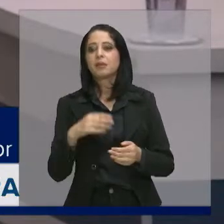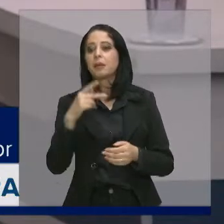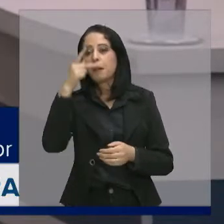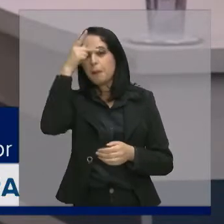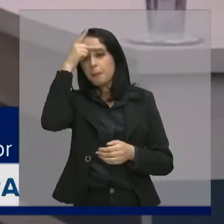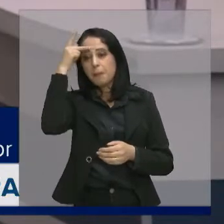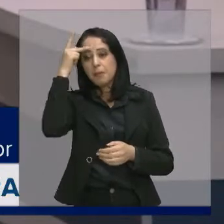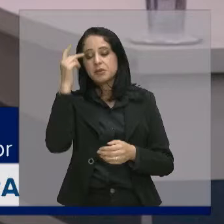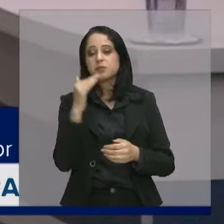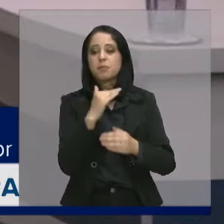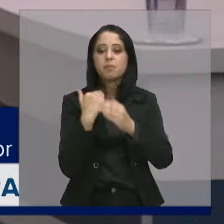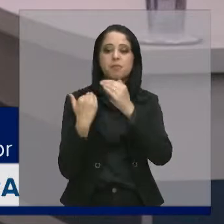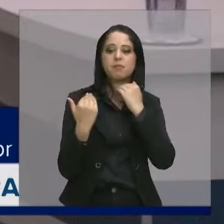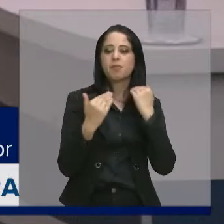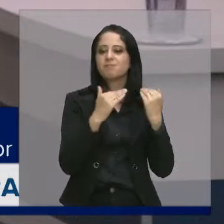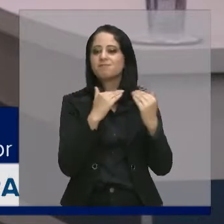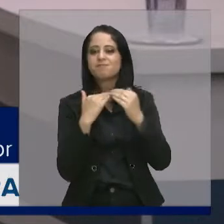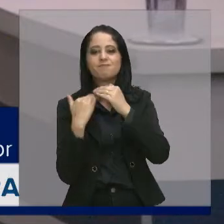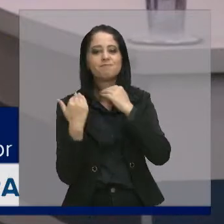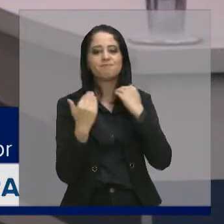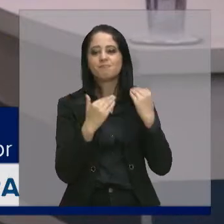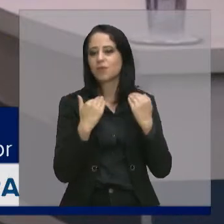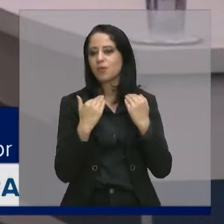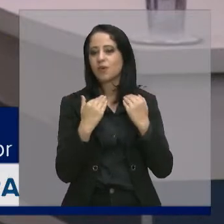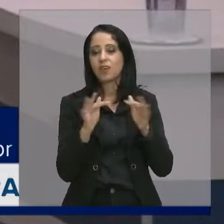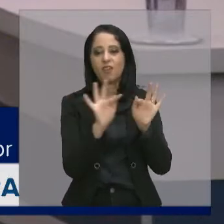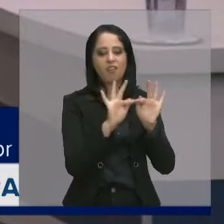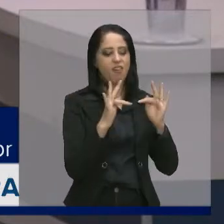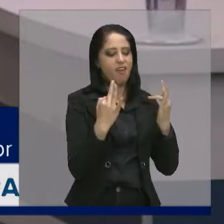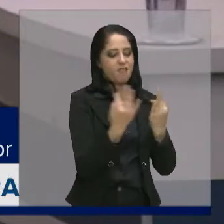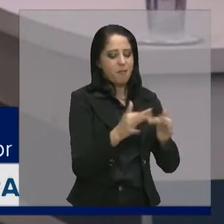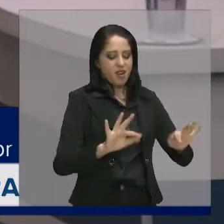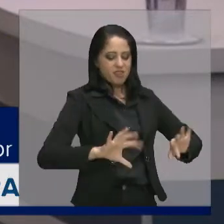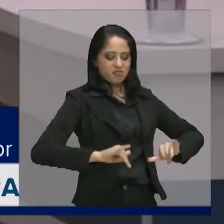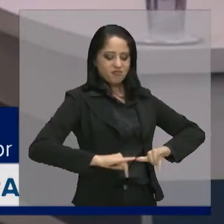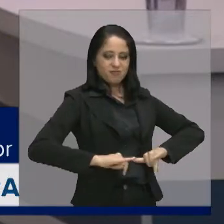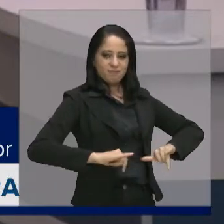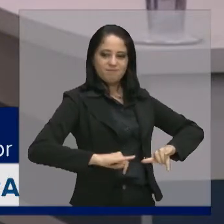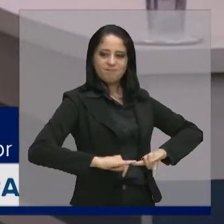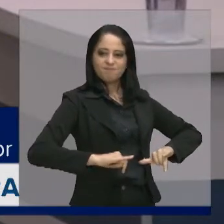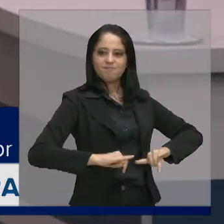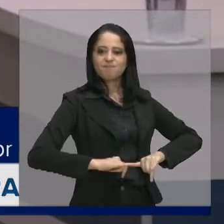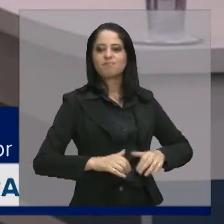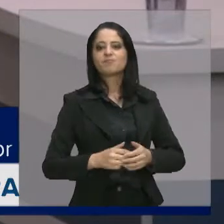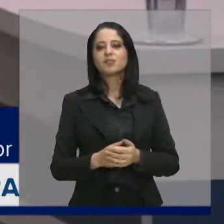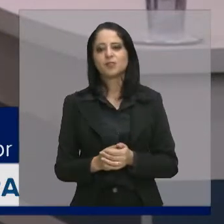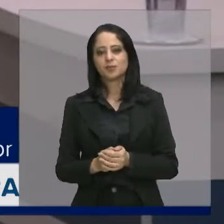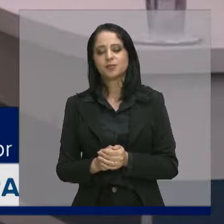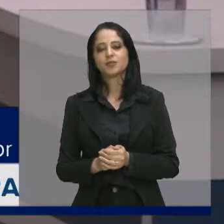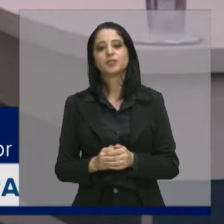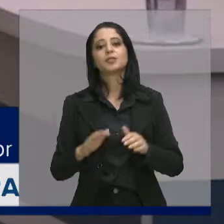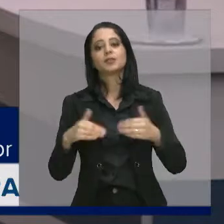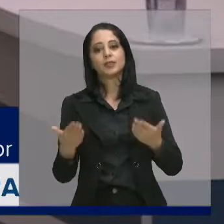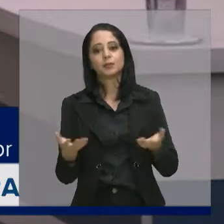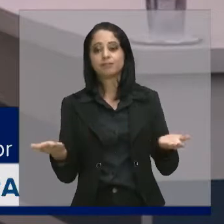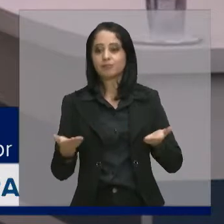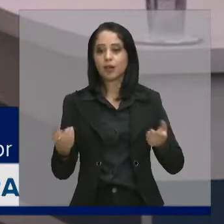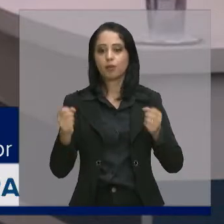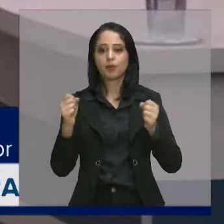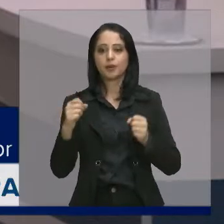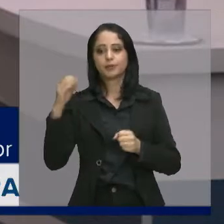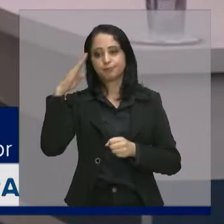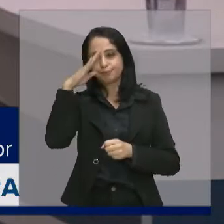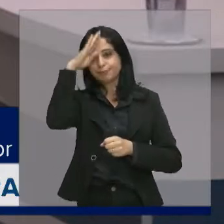mães, irmãos, com uma profunda chaga na nossa nação. Mas finalmente acordou. É